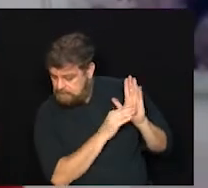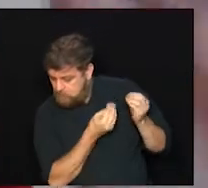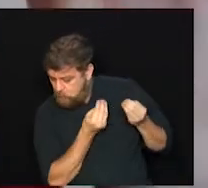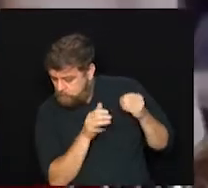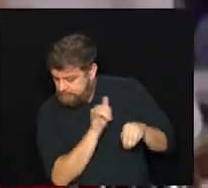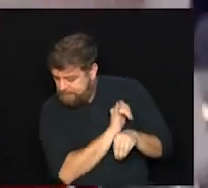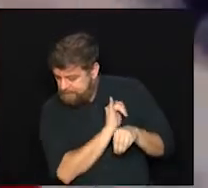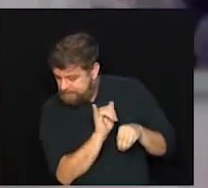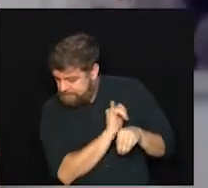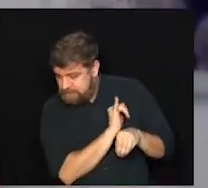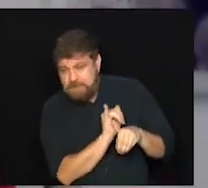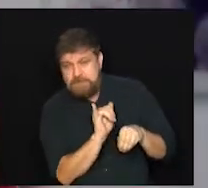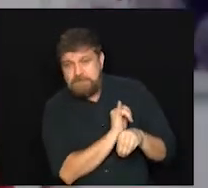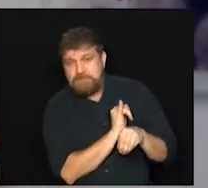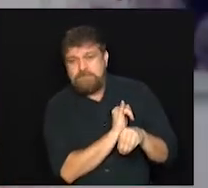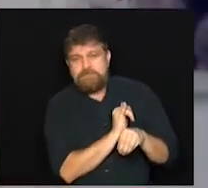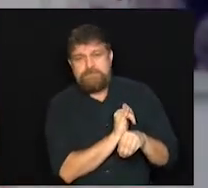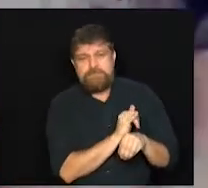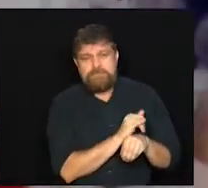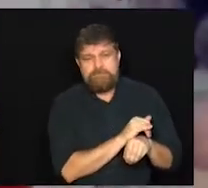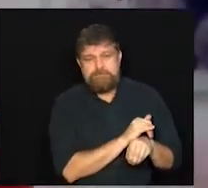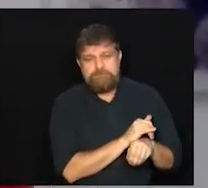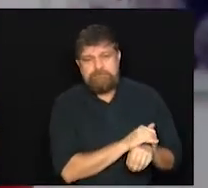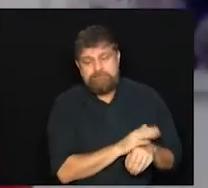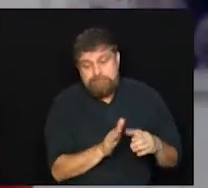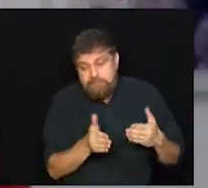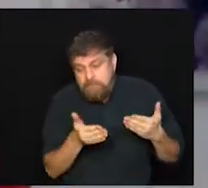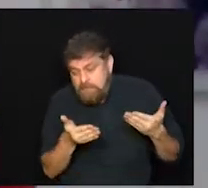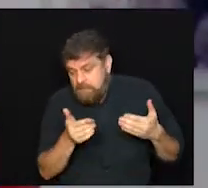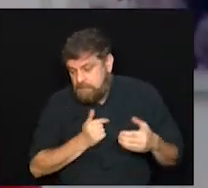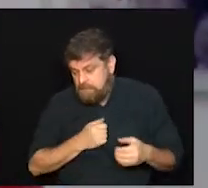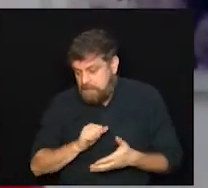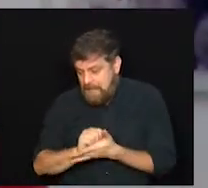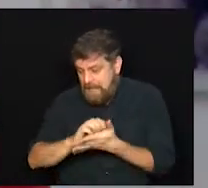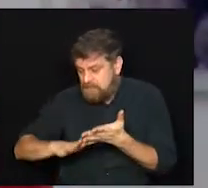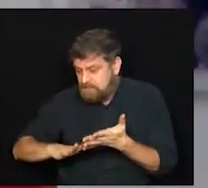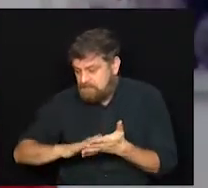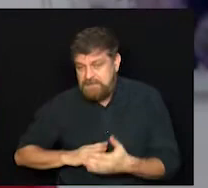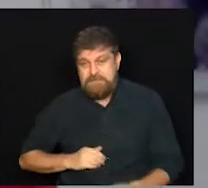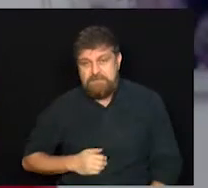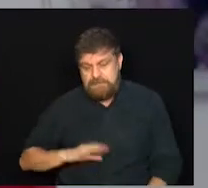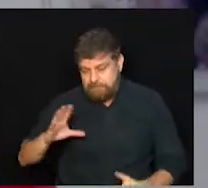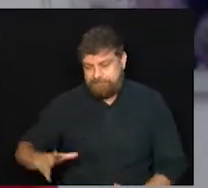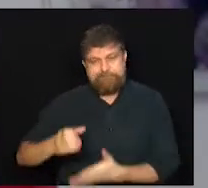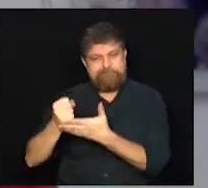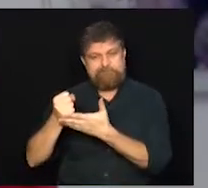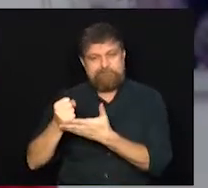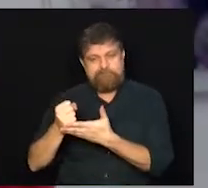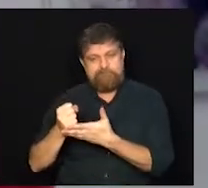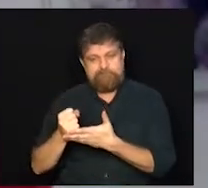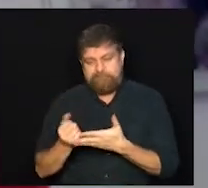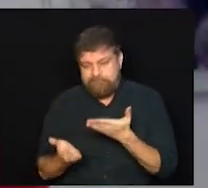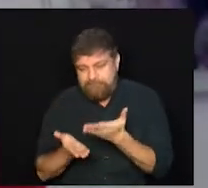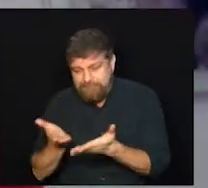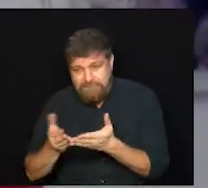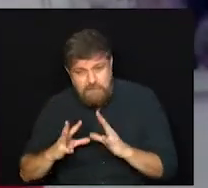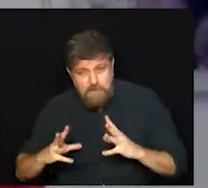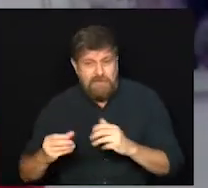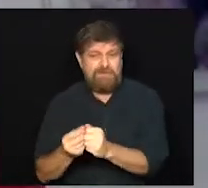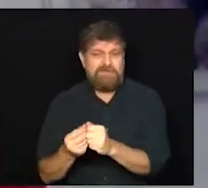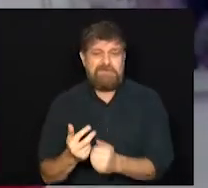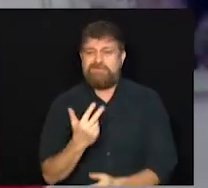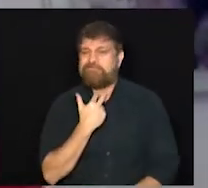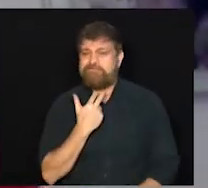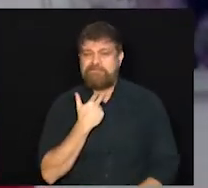se organizar algumas atividades de recuperação. Não é possível recuperar tudo, gente. O mundo